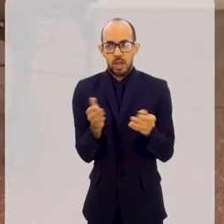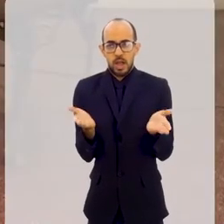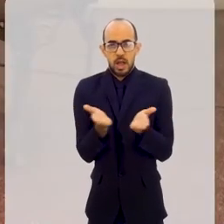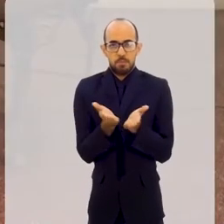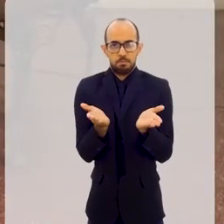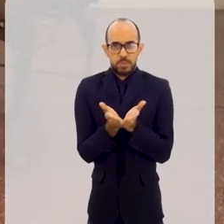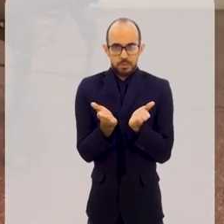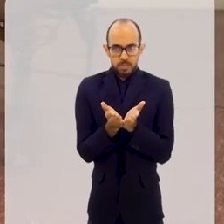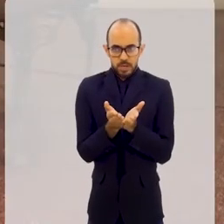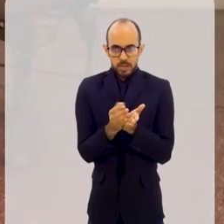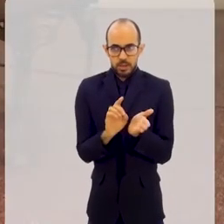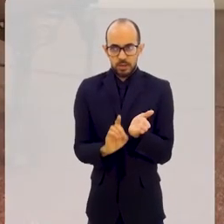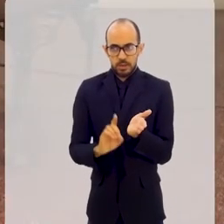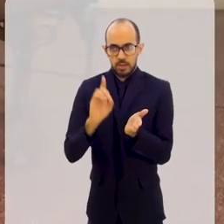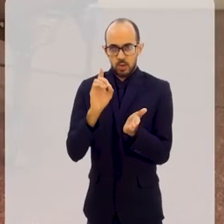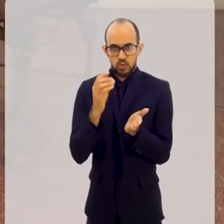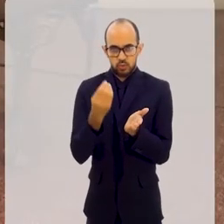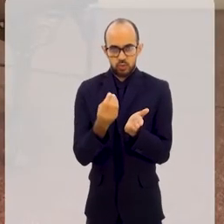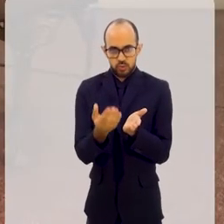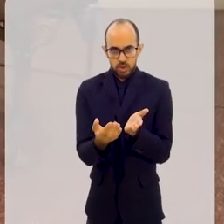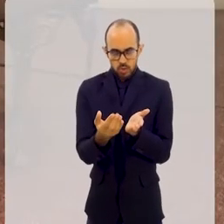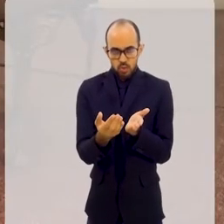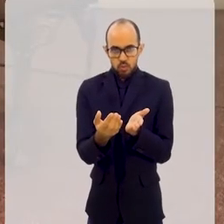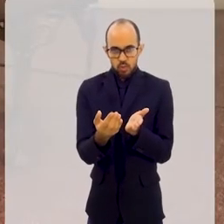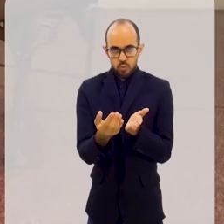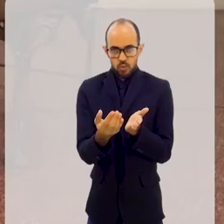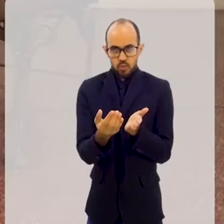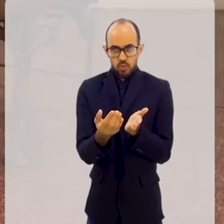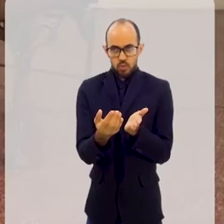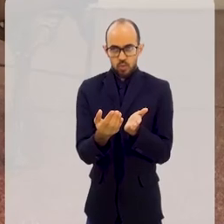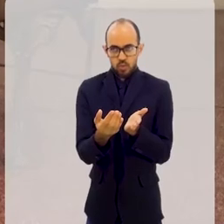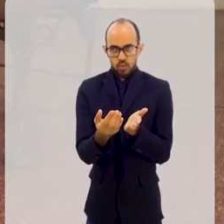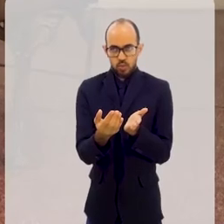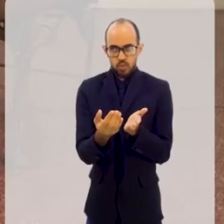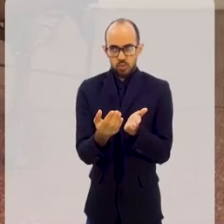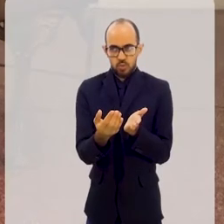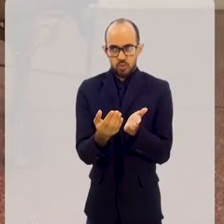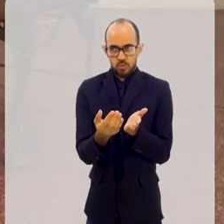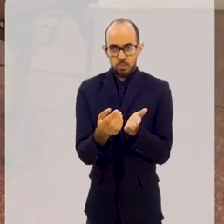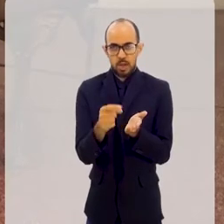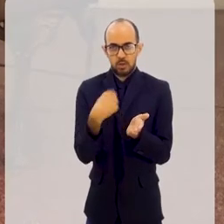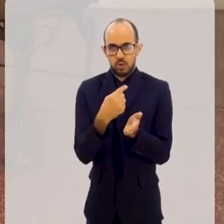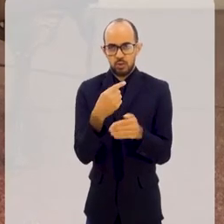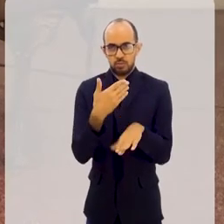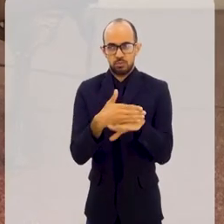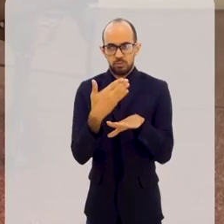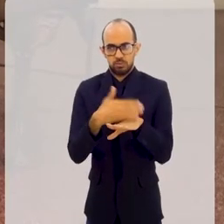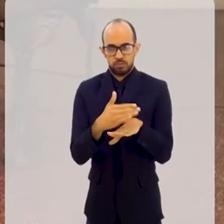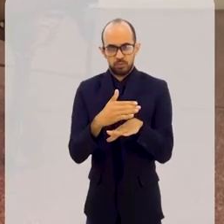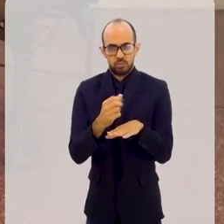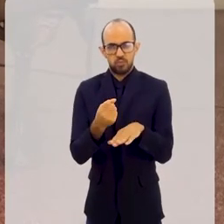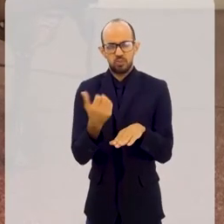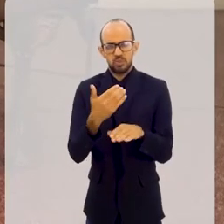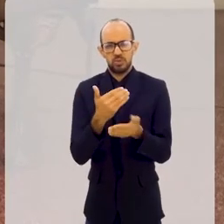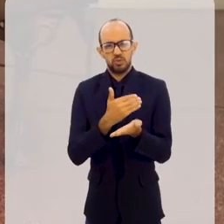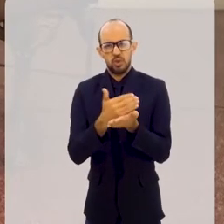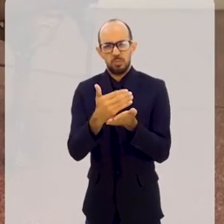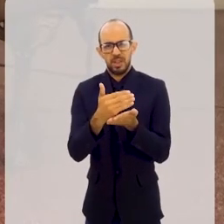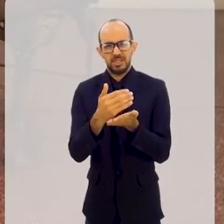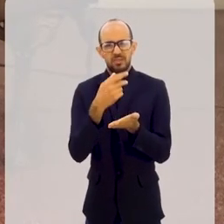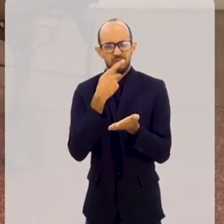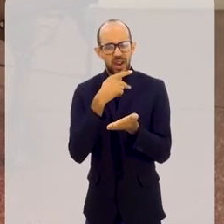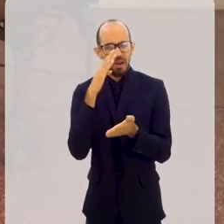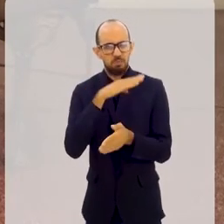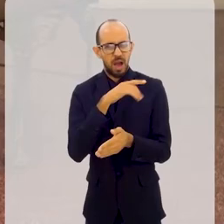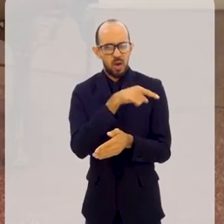Bíblia não diz que Deus nos deu explodimento mas de coragem de usar dia mas quando começar a falar do que